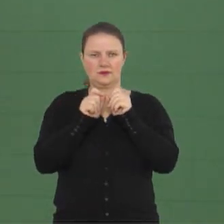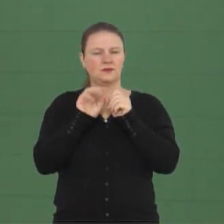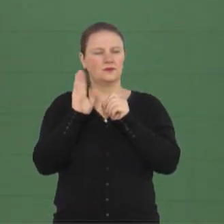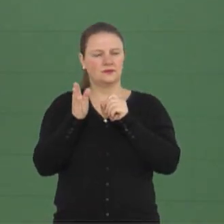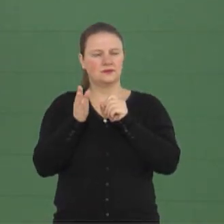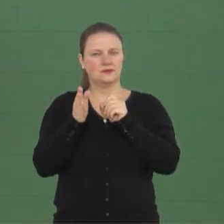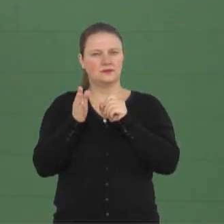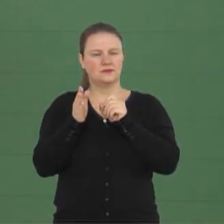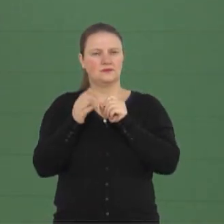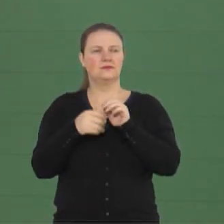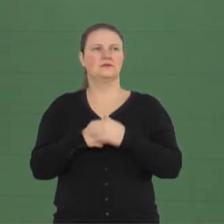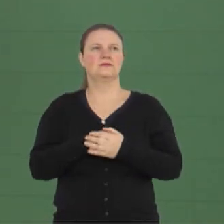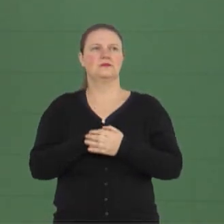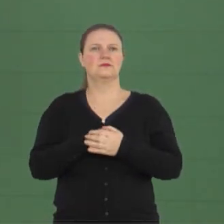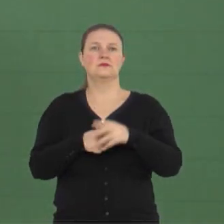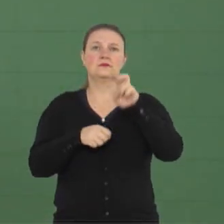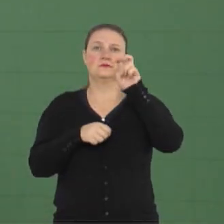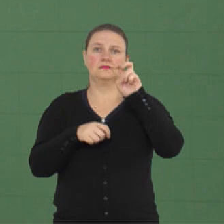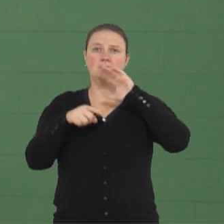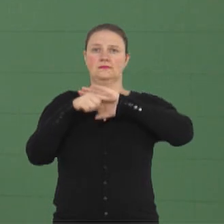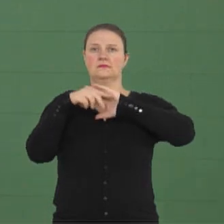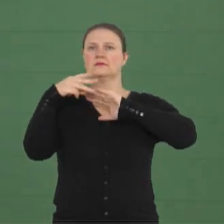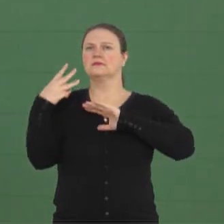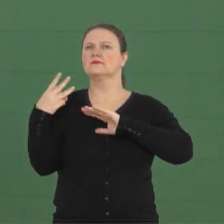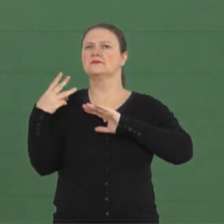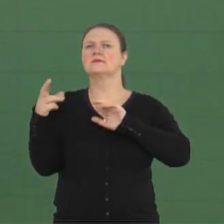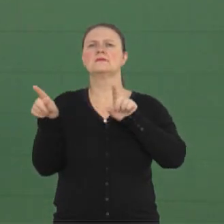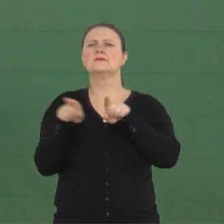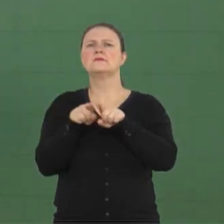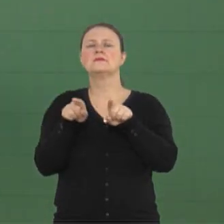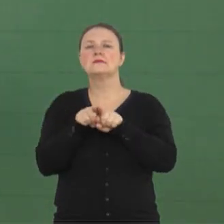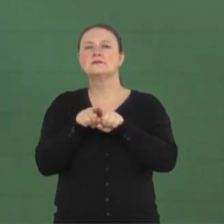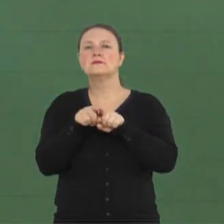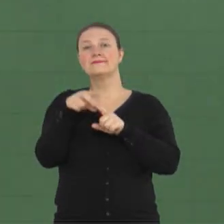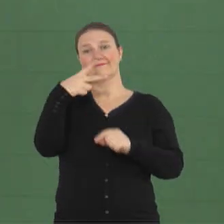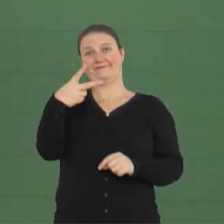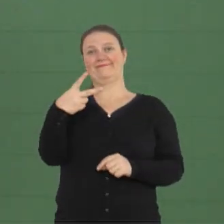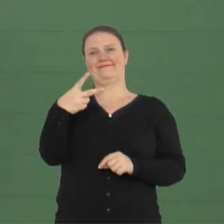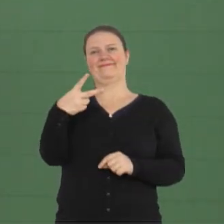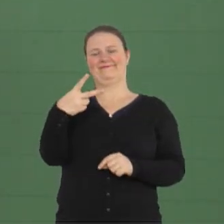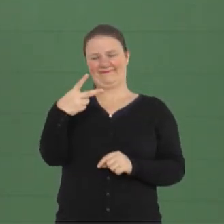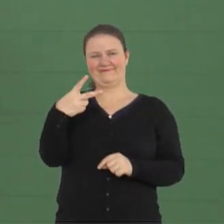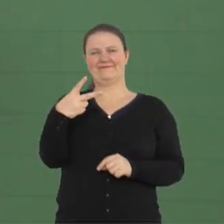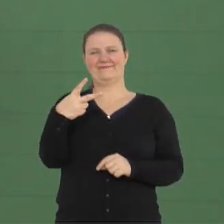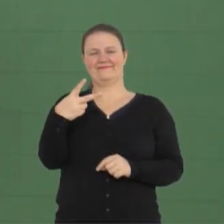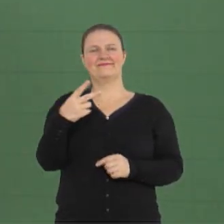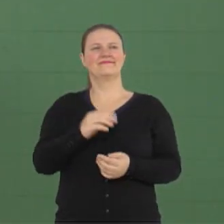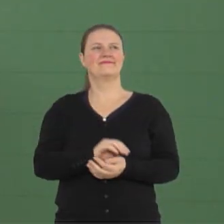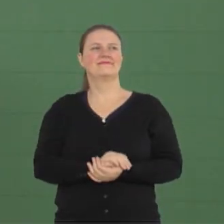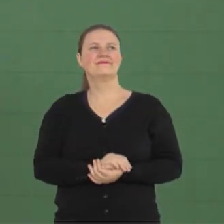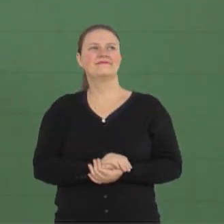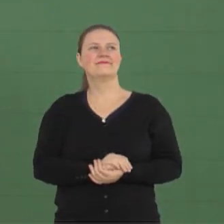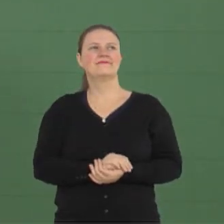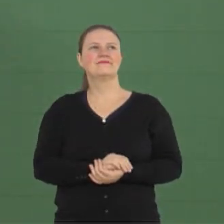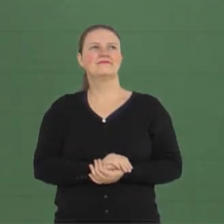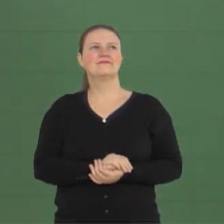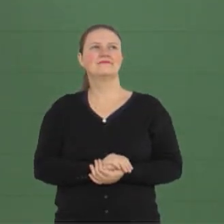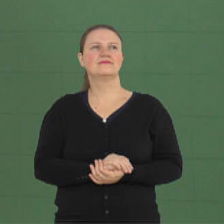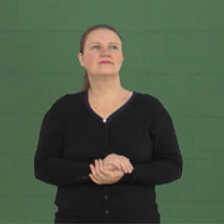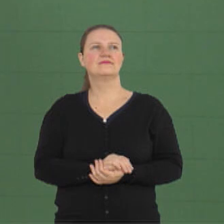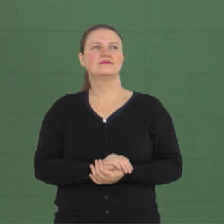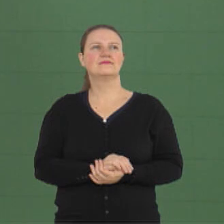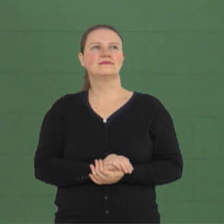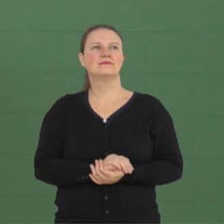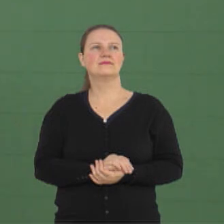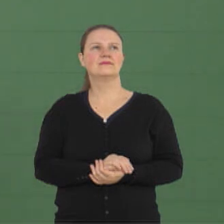cálculo. 5 menos 3. Quanto que é? 2. Muito bem. 2. Eu vou fazer